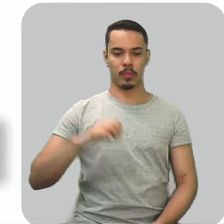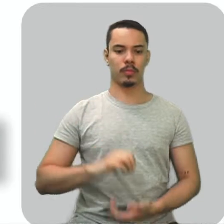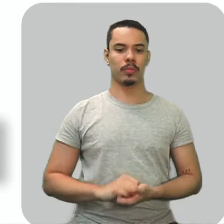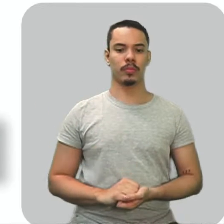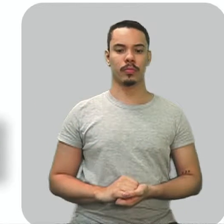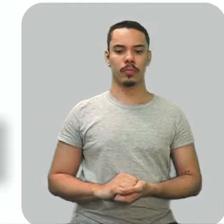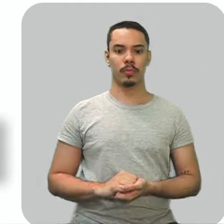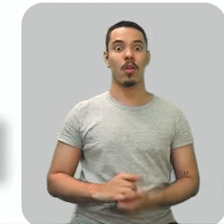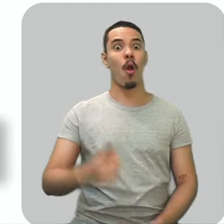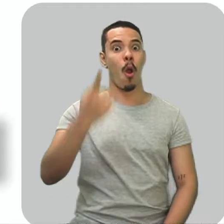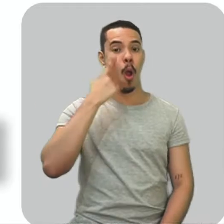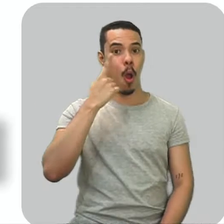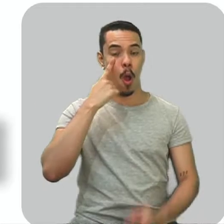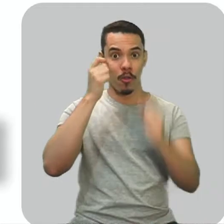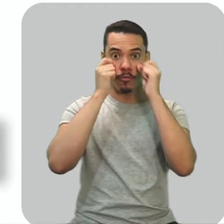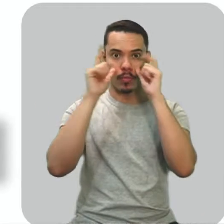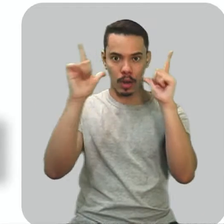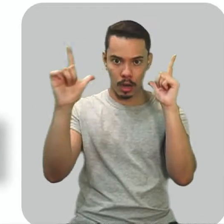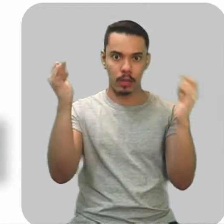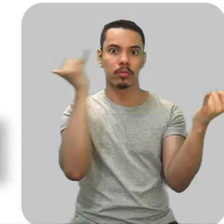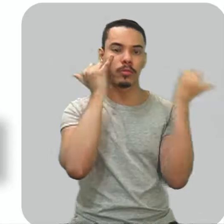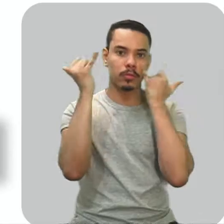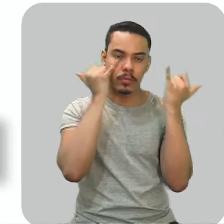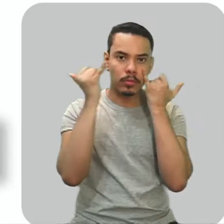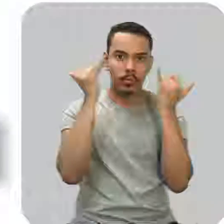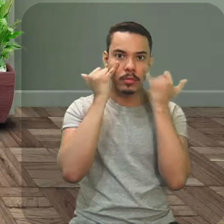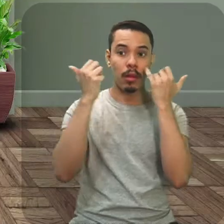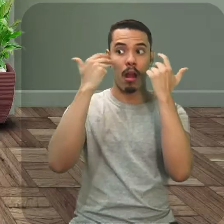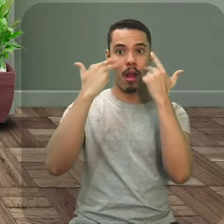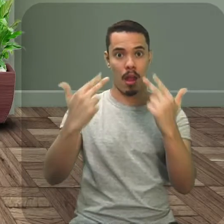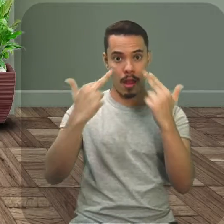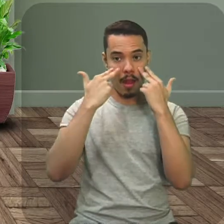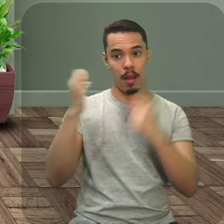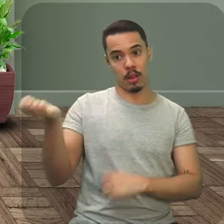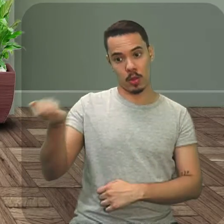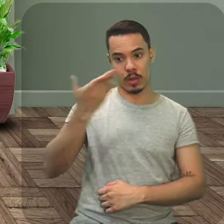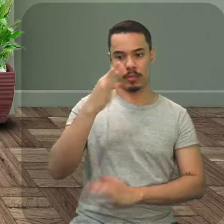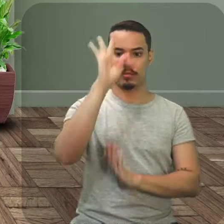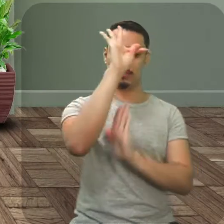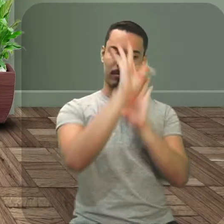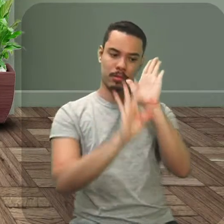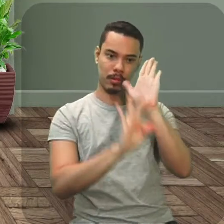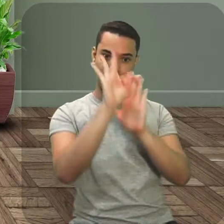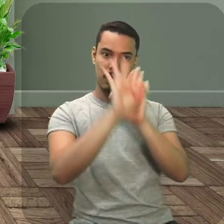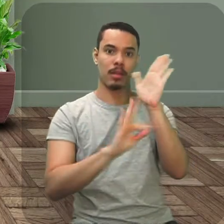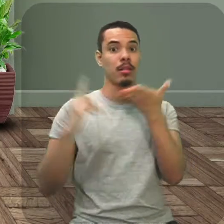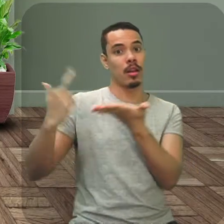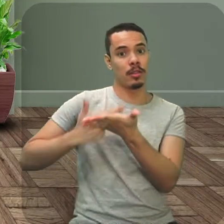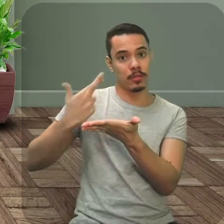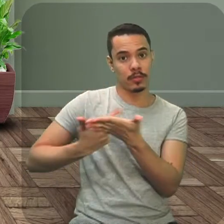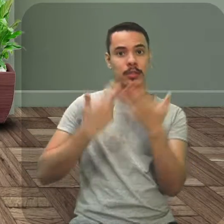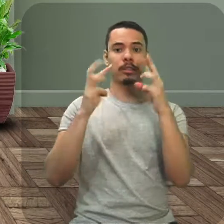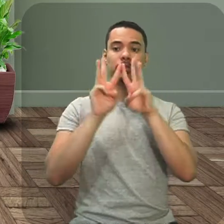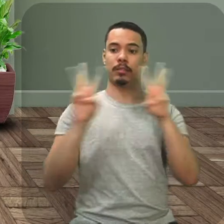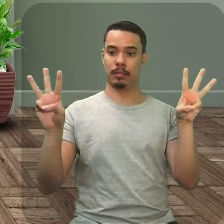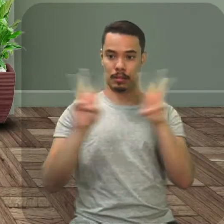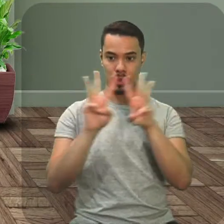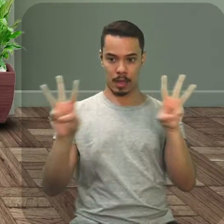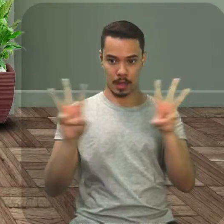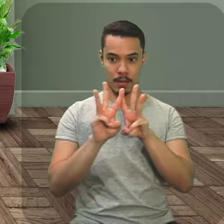Olha só uma deu fique ligado aí nas atualidades né nos textos de revistas de site